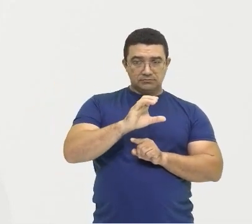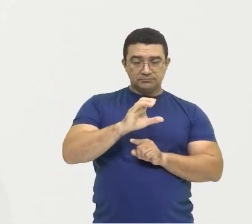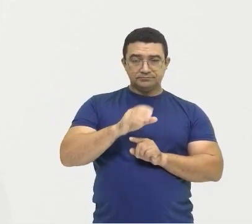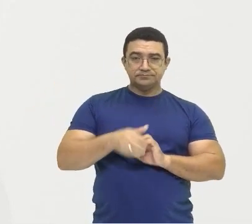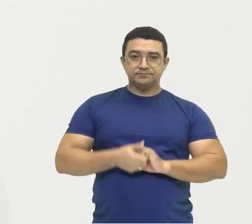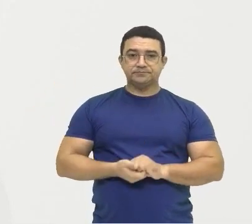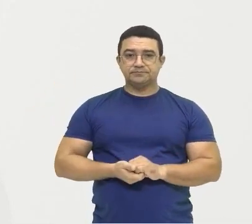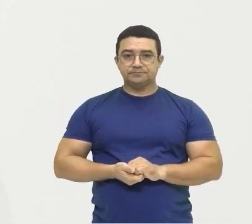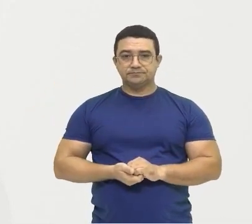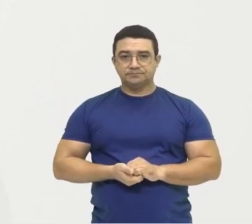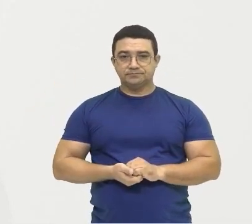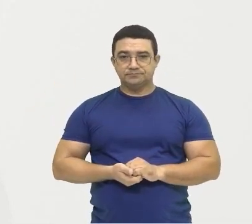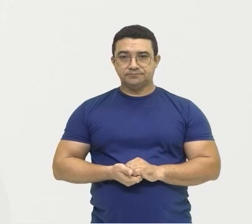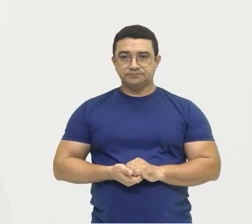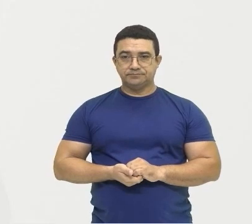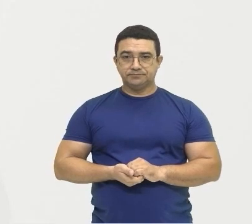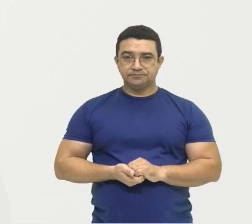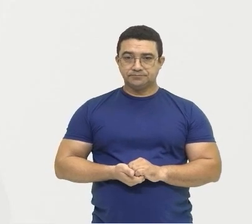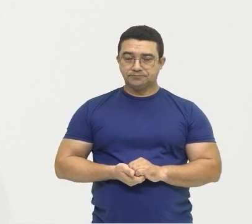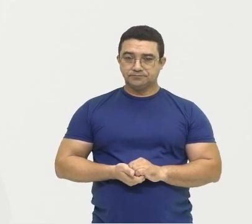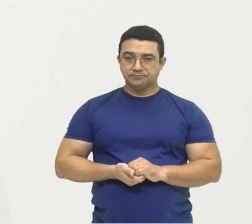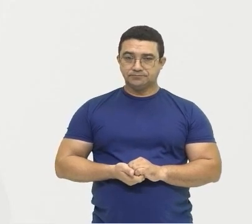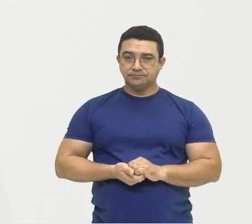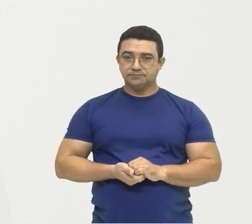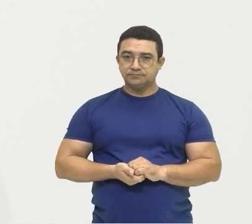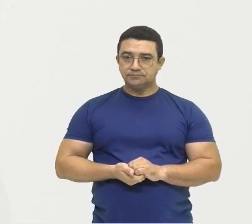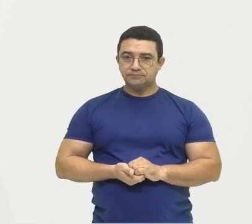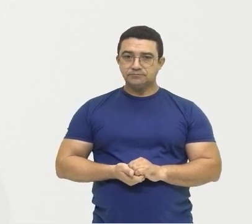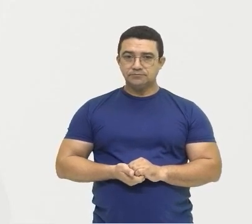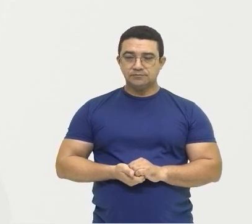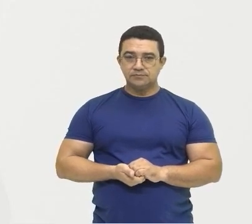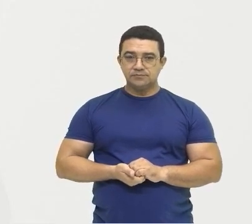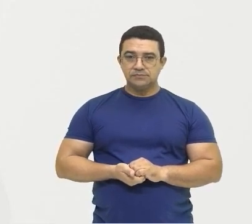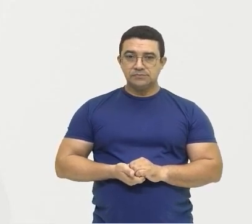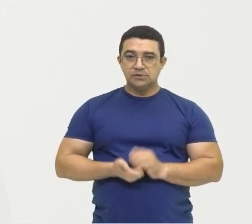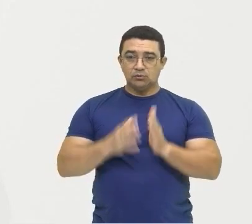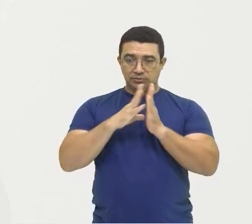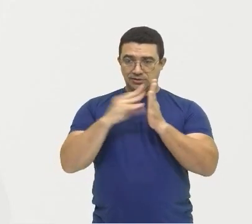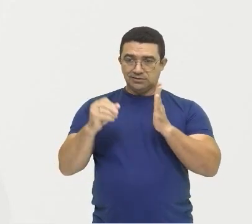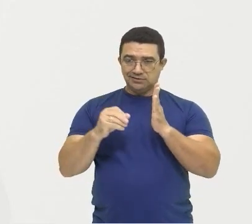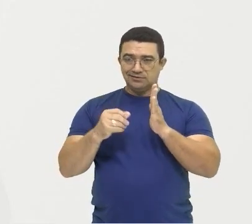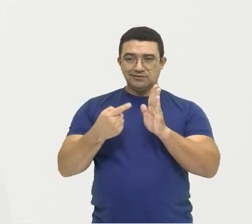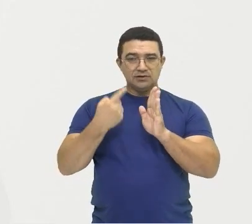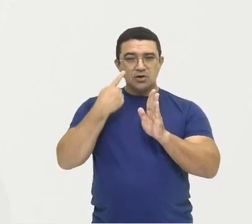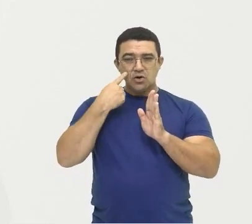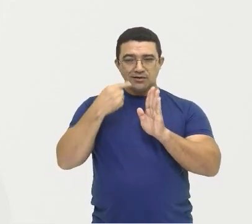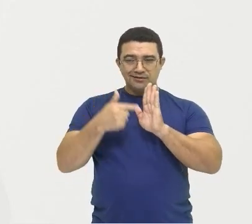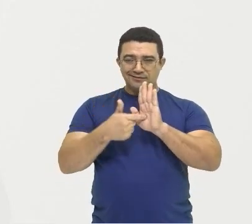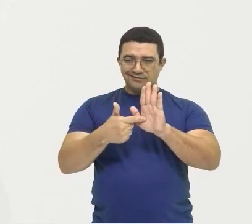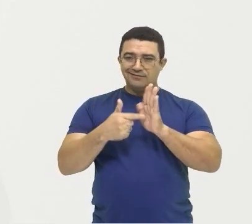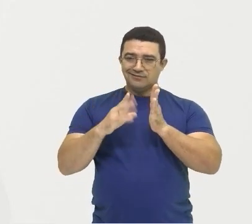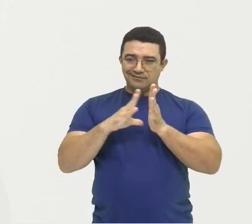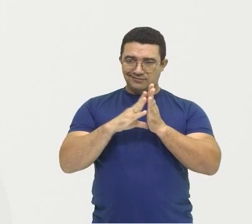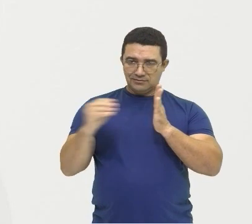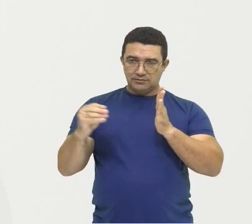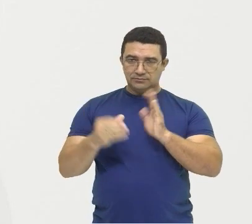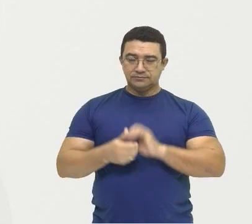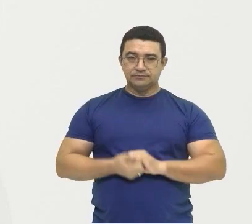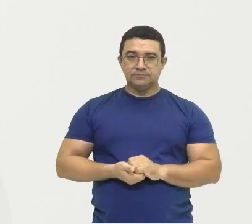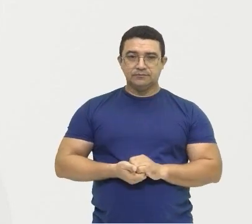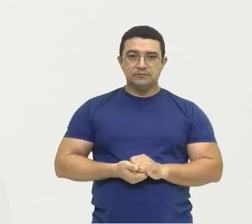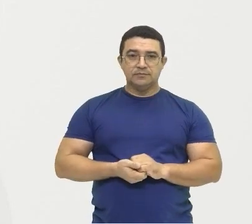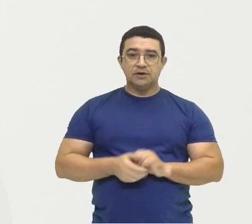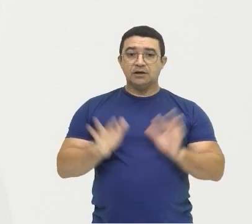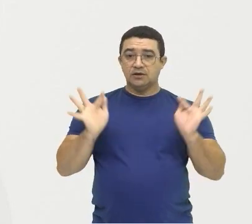aulas, como se chega nessa equação, como é que se chega, mas não é difícil, tá, pessoal? É um processo simples. E no final